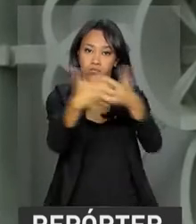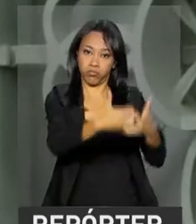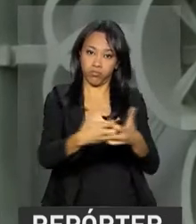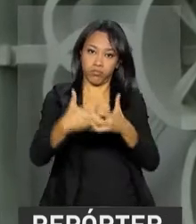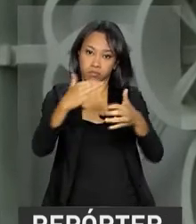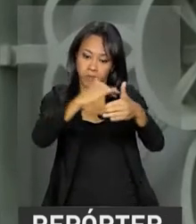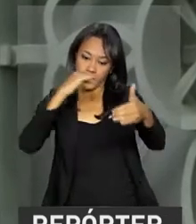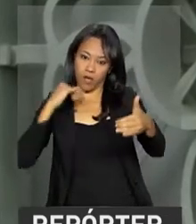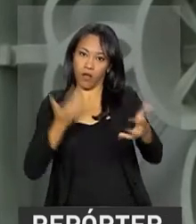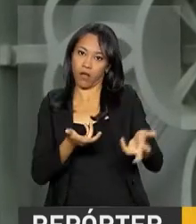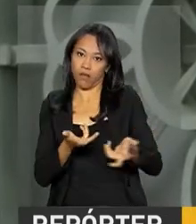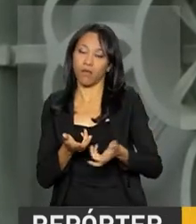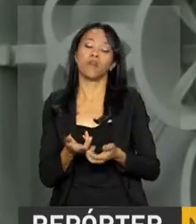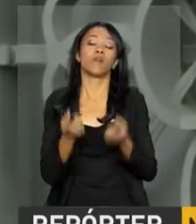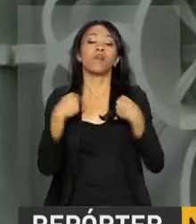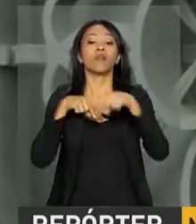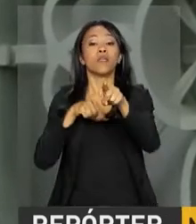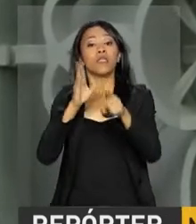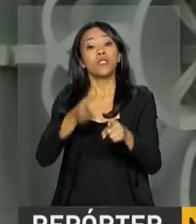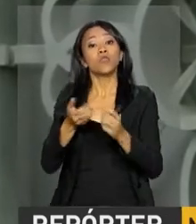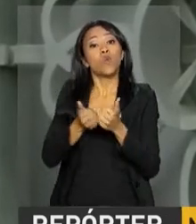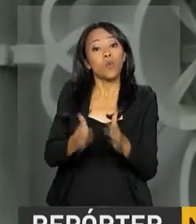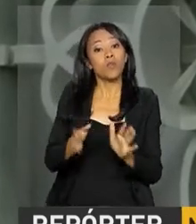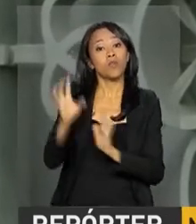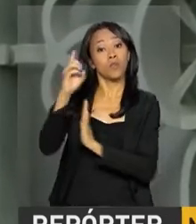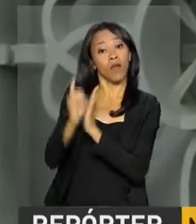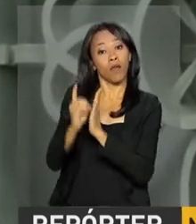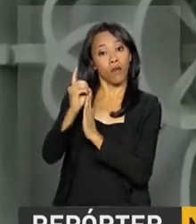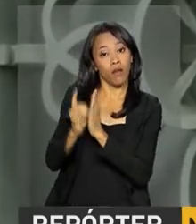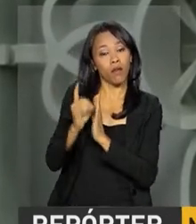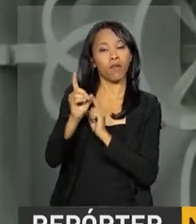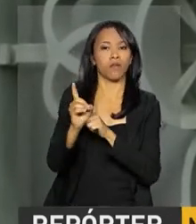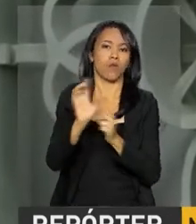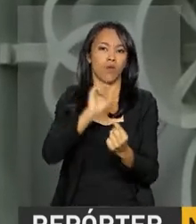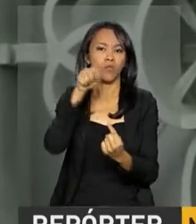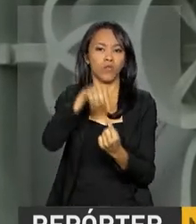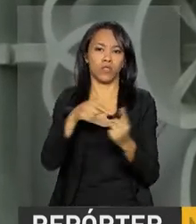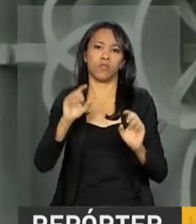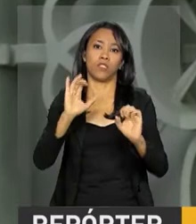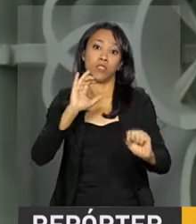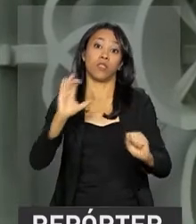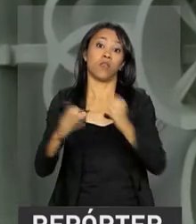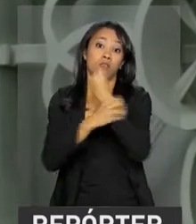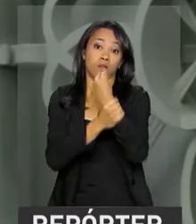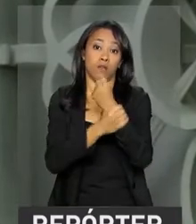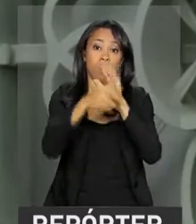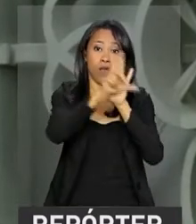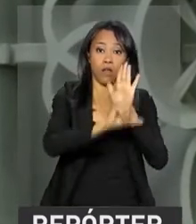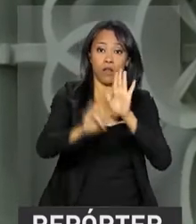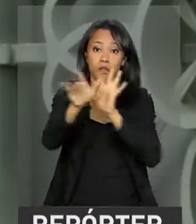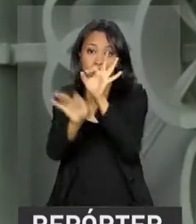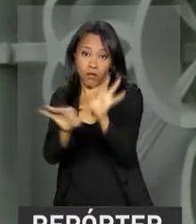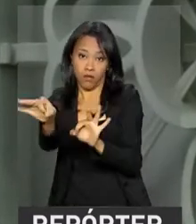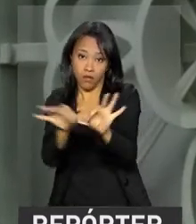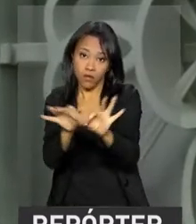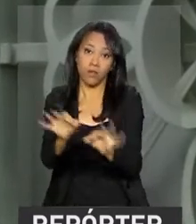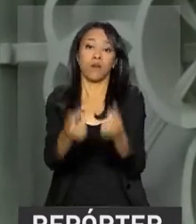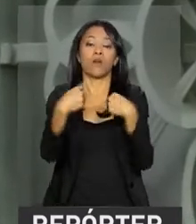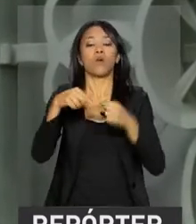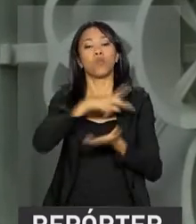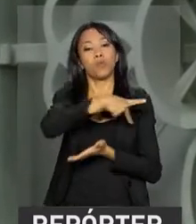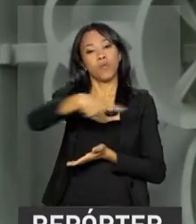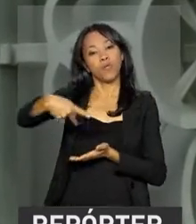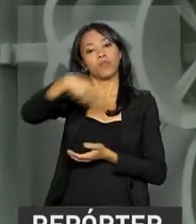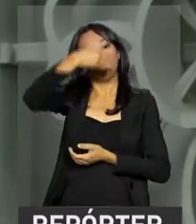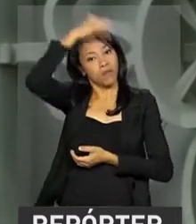de janeiro começaram após a publicação do decreto de garantia da lei e da ordem o documento assinado pelo presidente michel temer